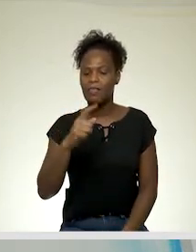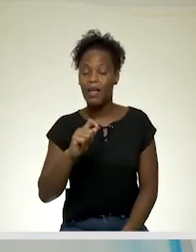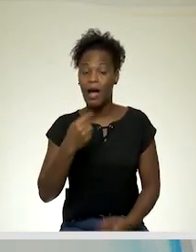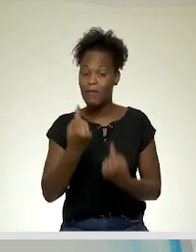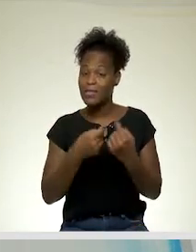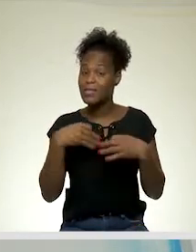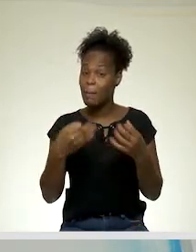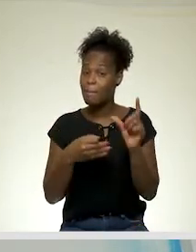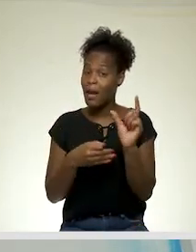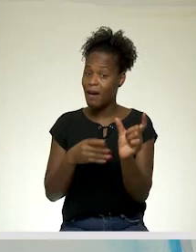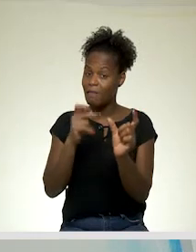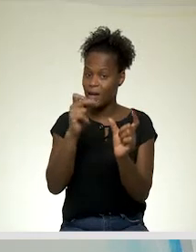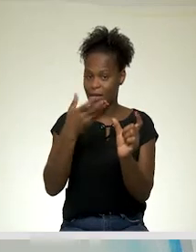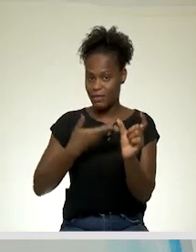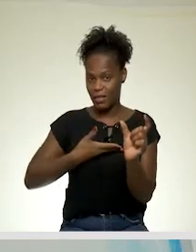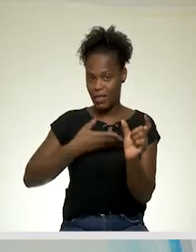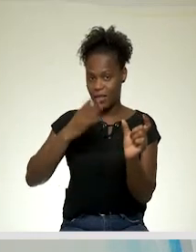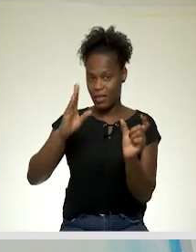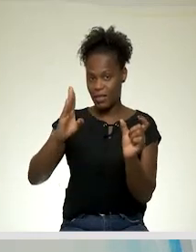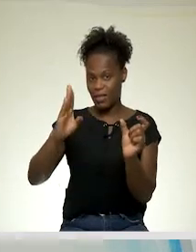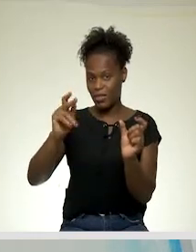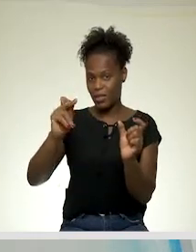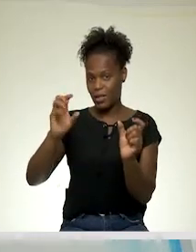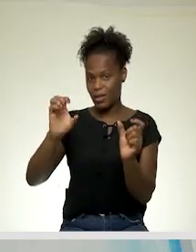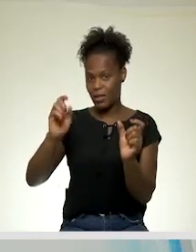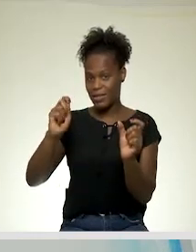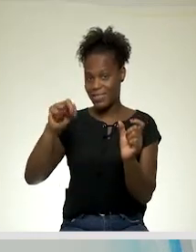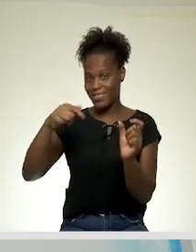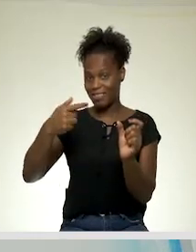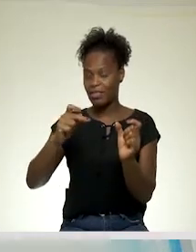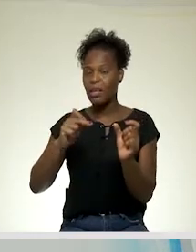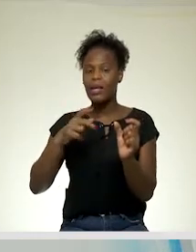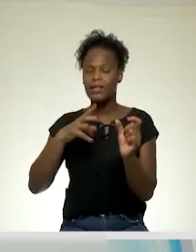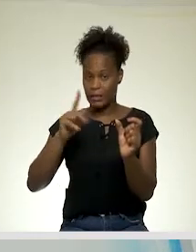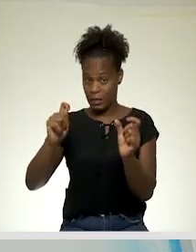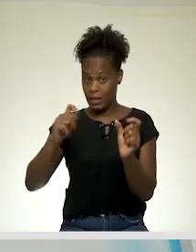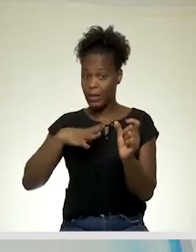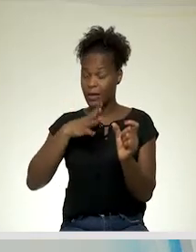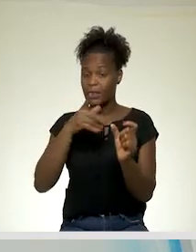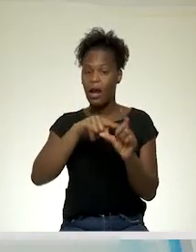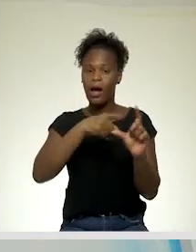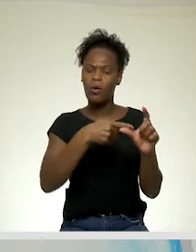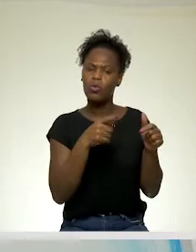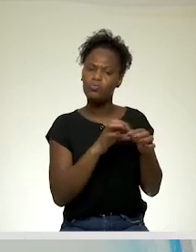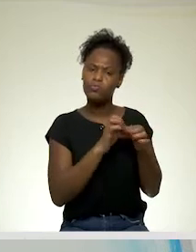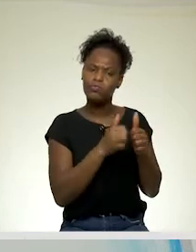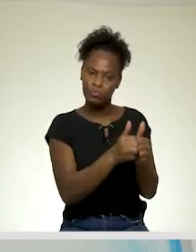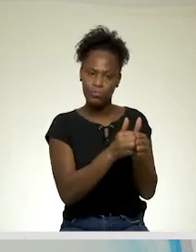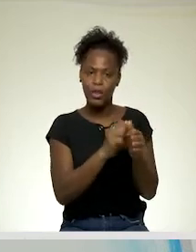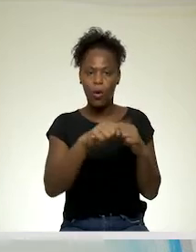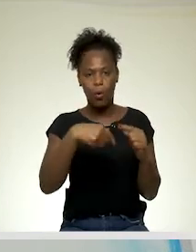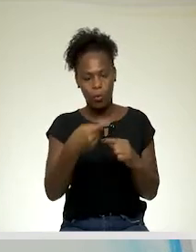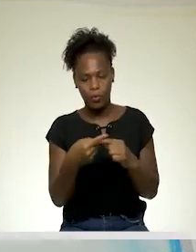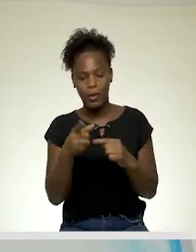palavra adjacente. É um ângulo que está colado ao outro ângulo. Também temos um outro ângulo, beta aqui,